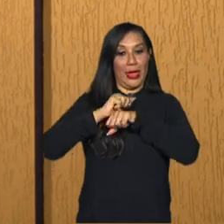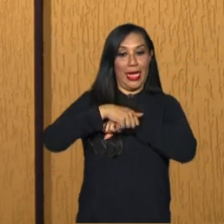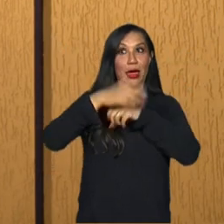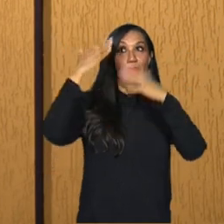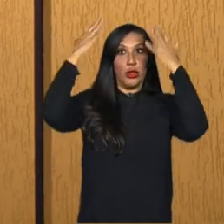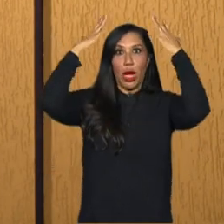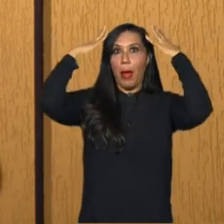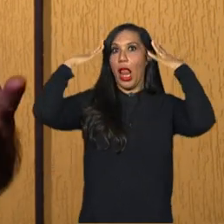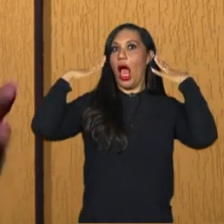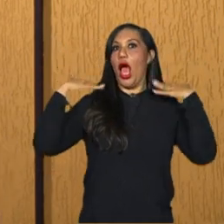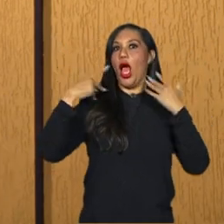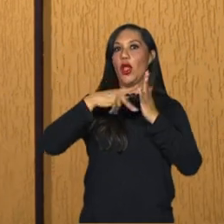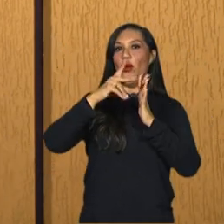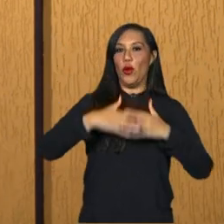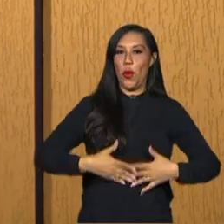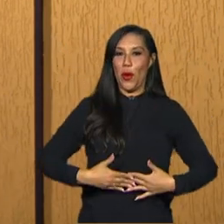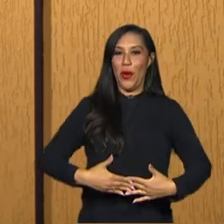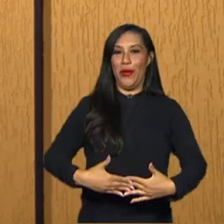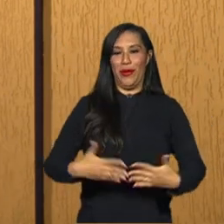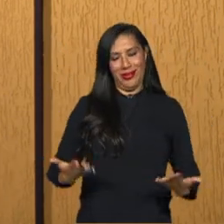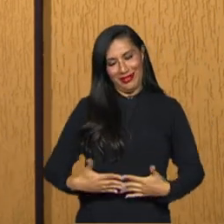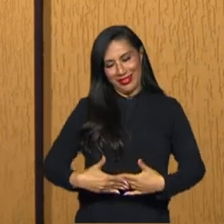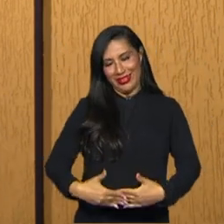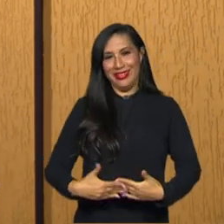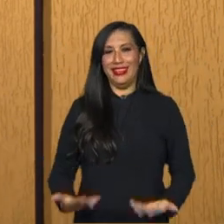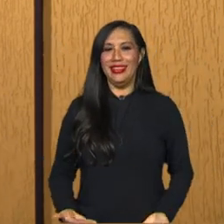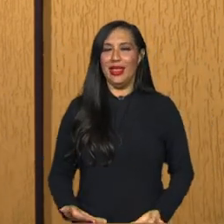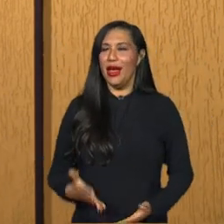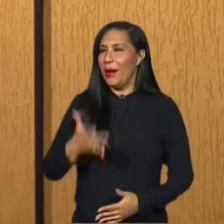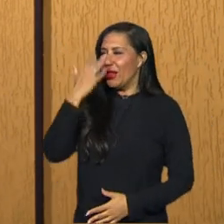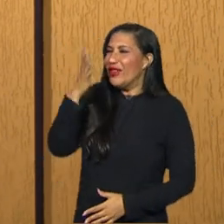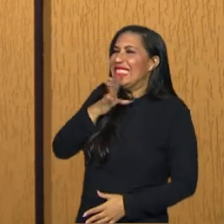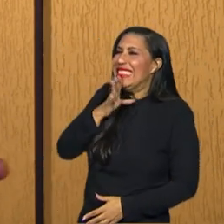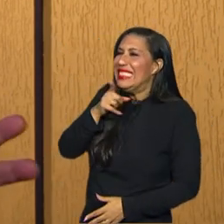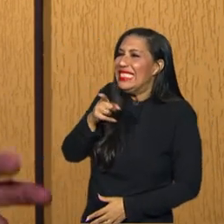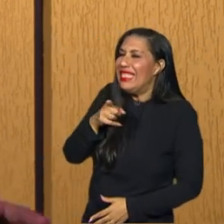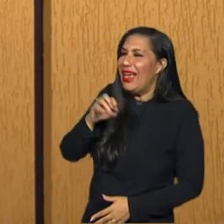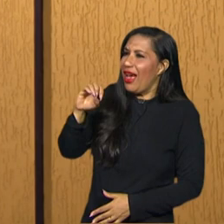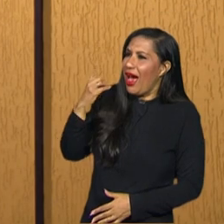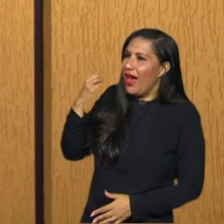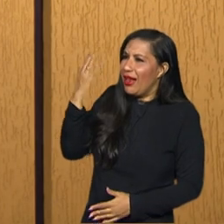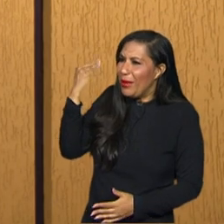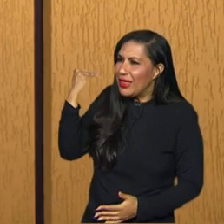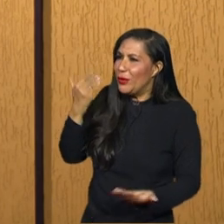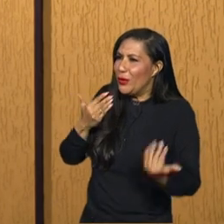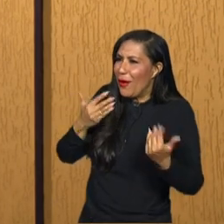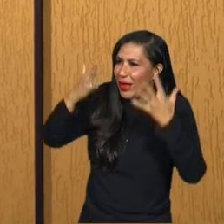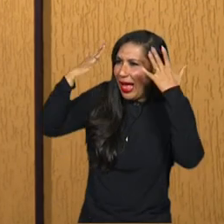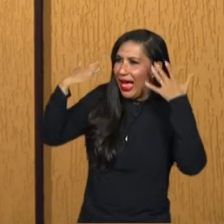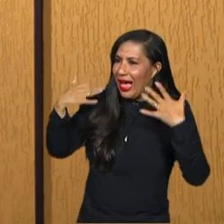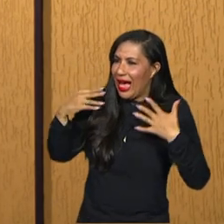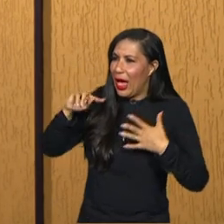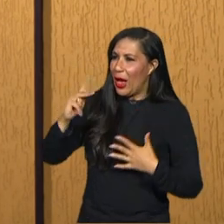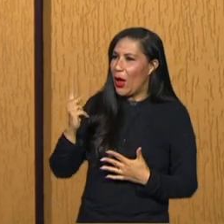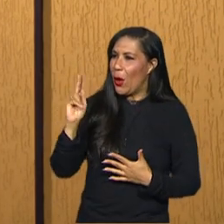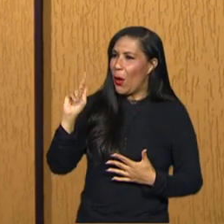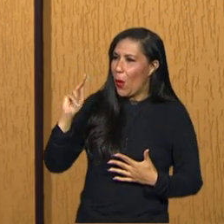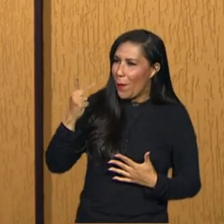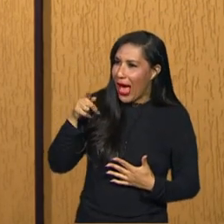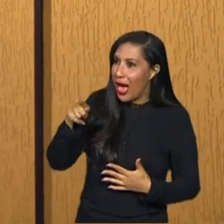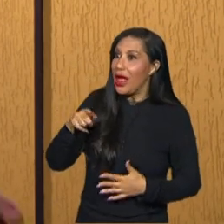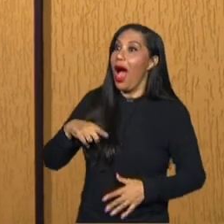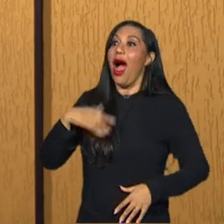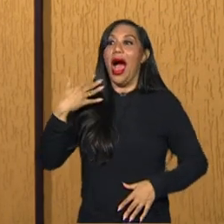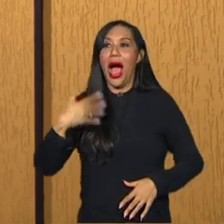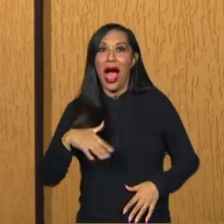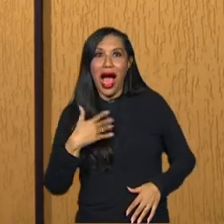grande, barriguda. Aí eu acho que eu te conheço. Eu falei, ah, você não é você é Humberto? Eu falei, sou Humberto. E,